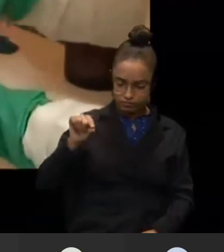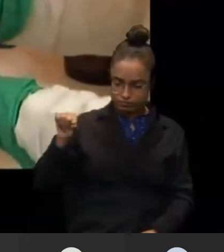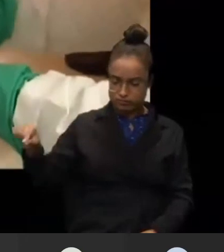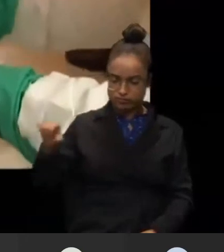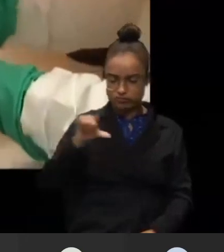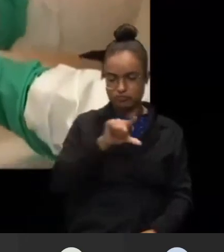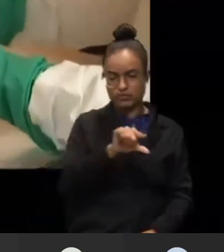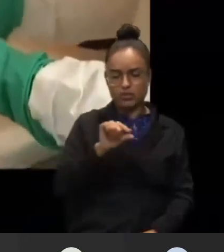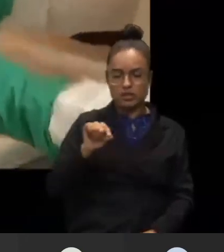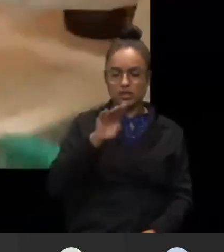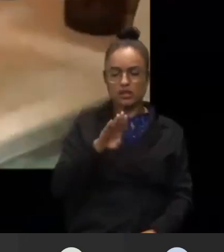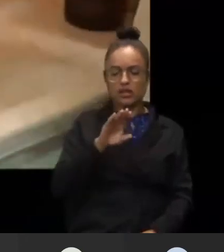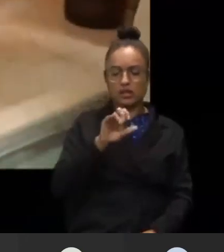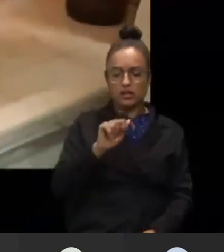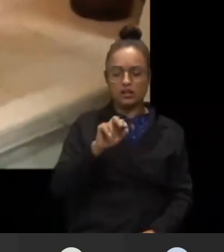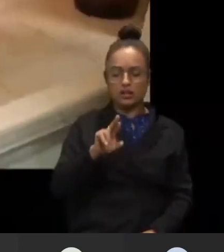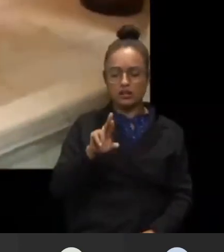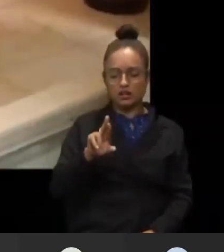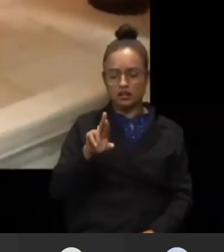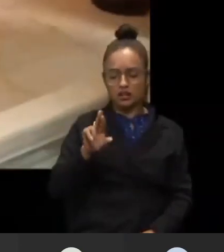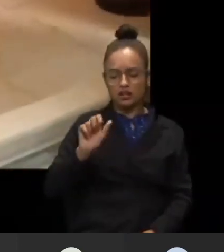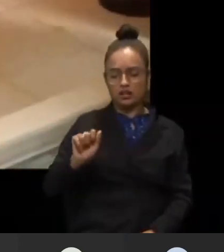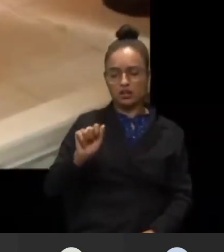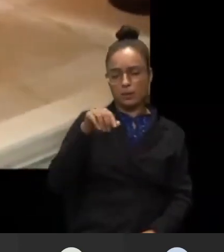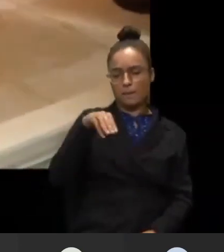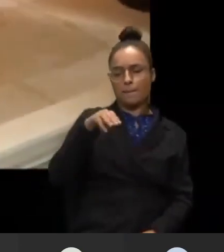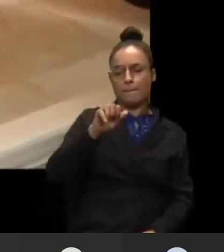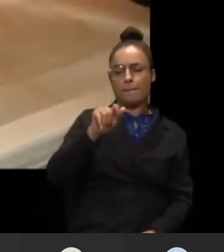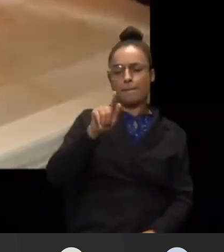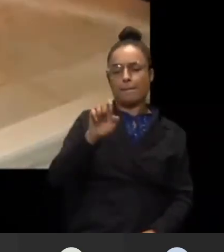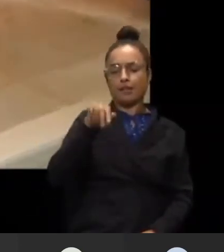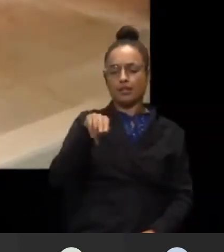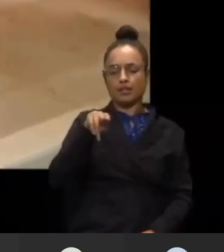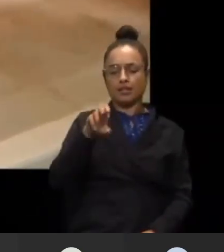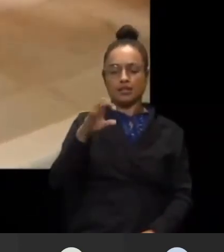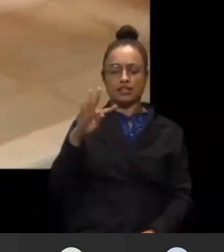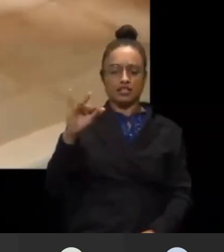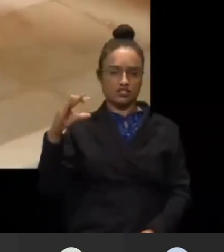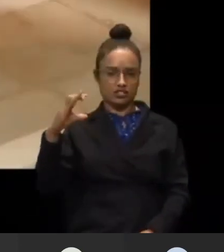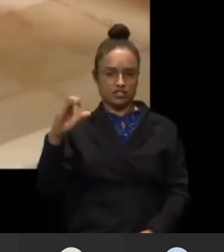do lado. Retira a barra magnética com a pinça.